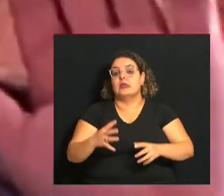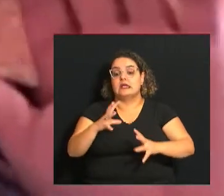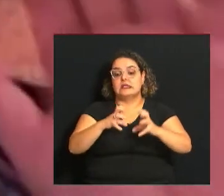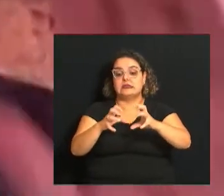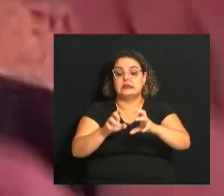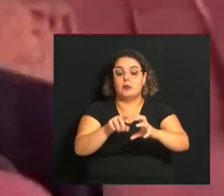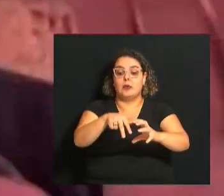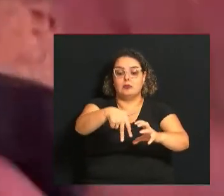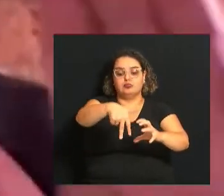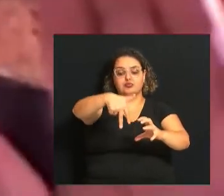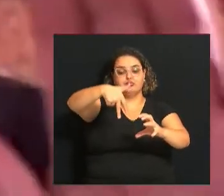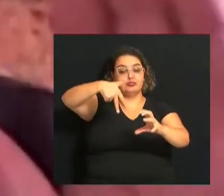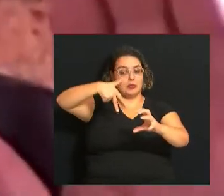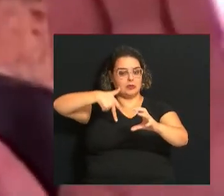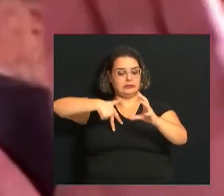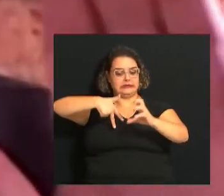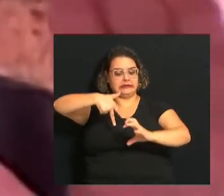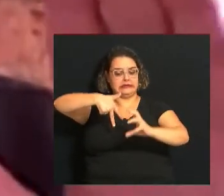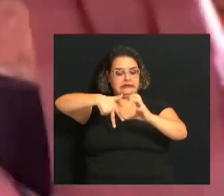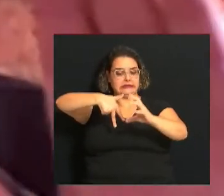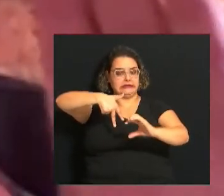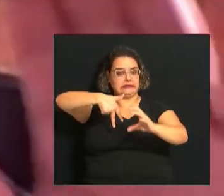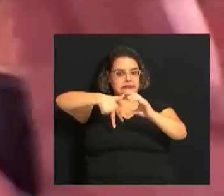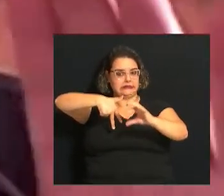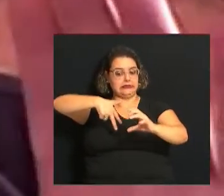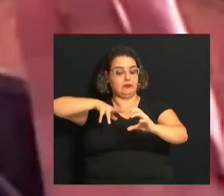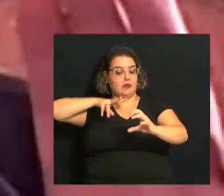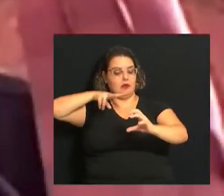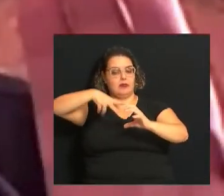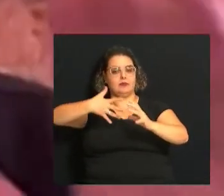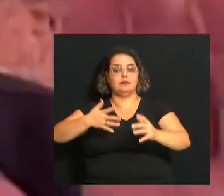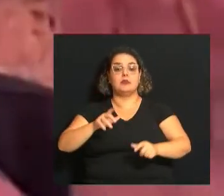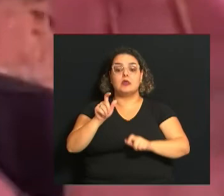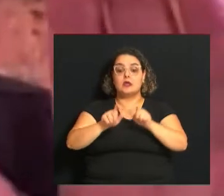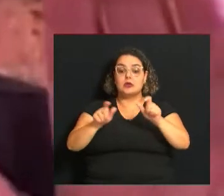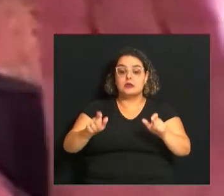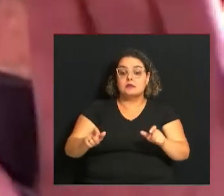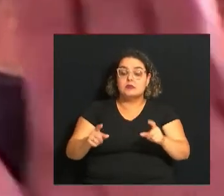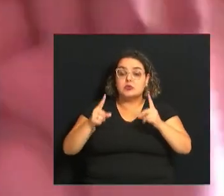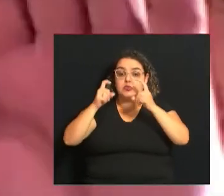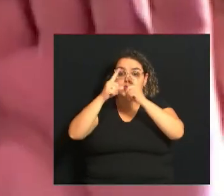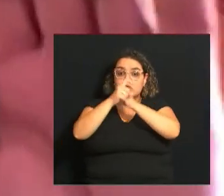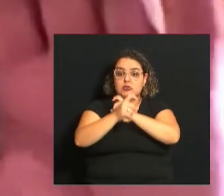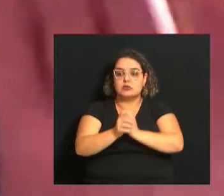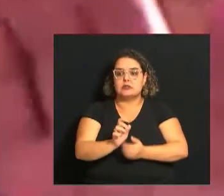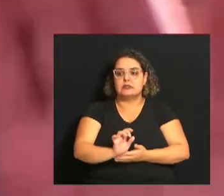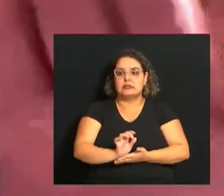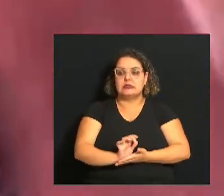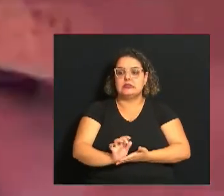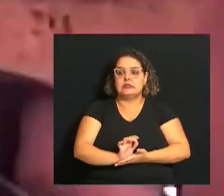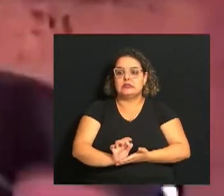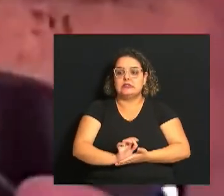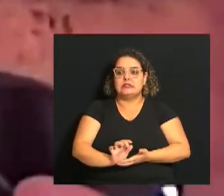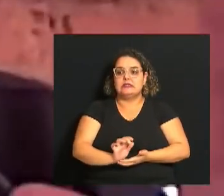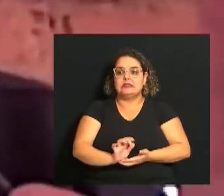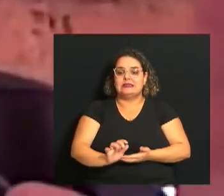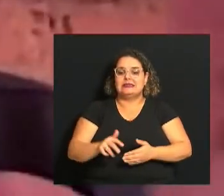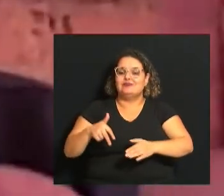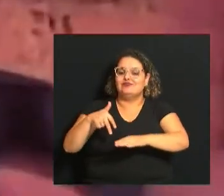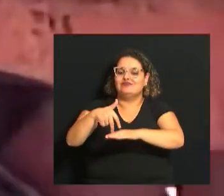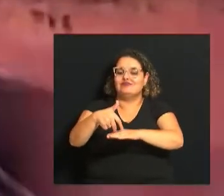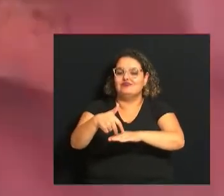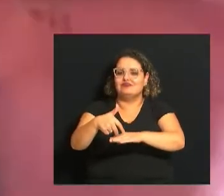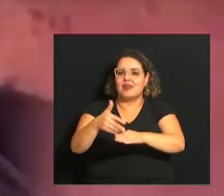né? E as pessoas hoje, elas estão com dificuldade de deixar de ser parte do